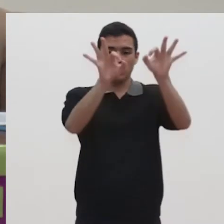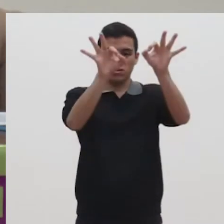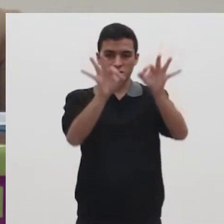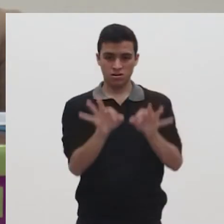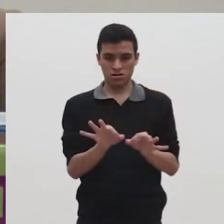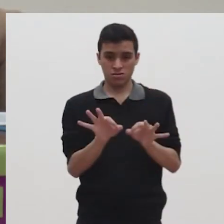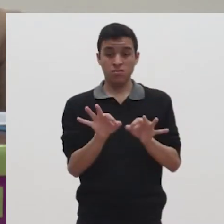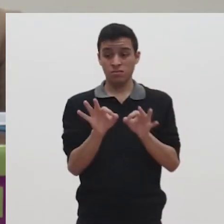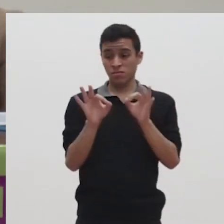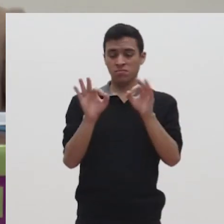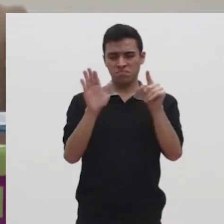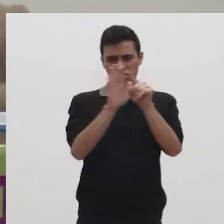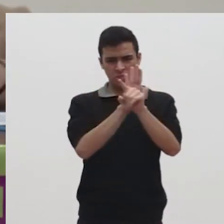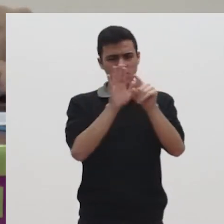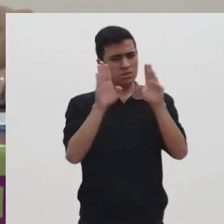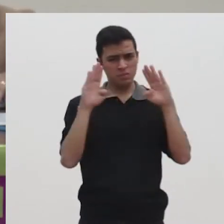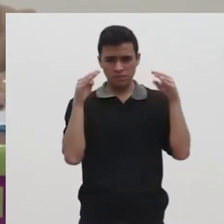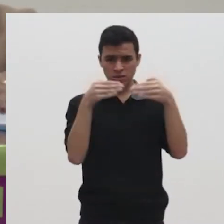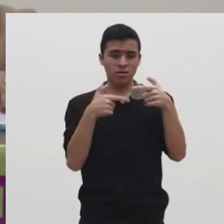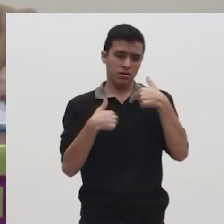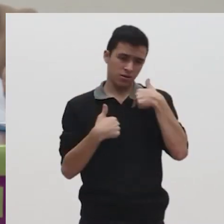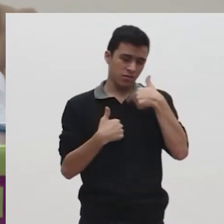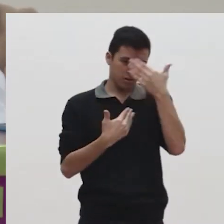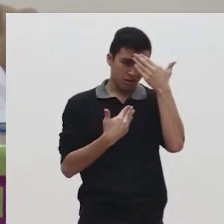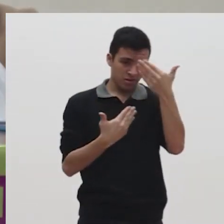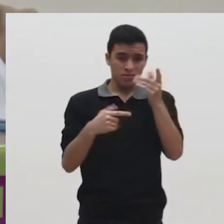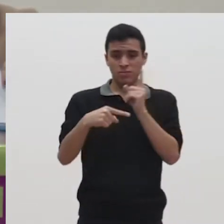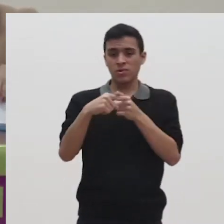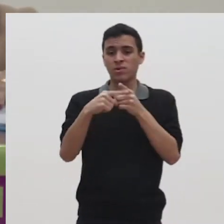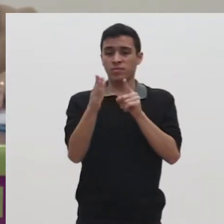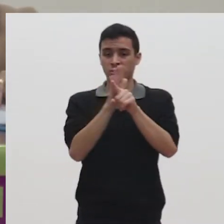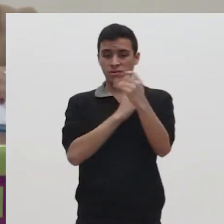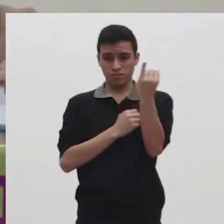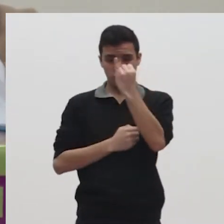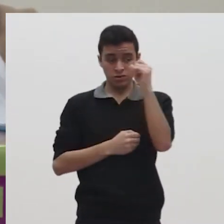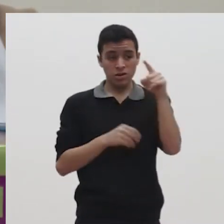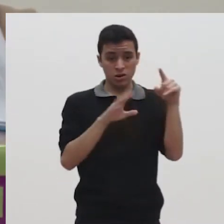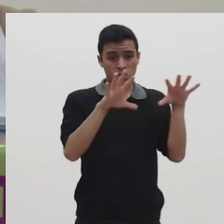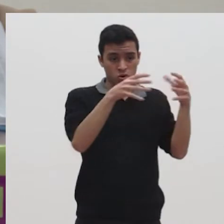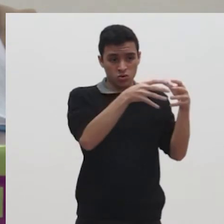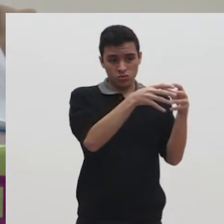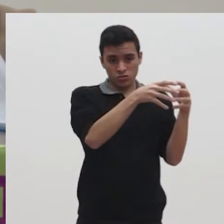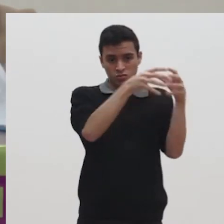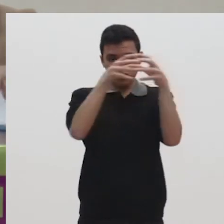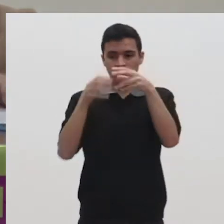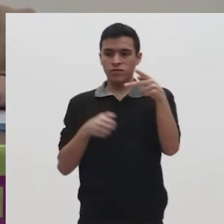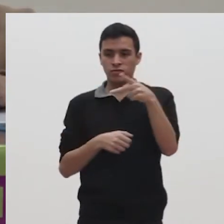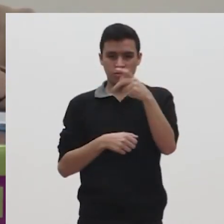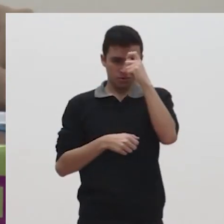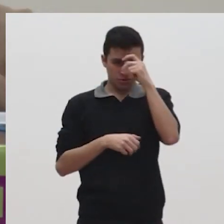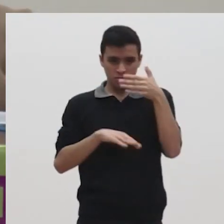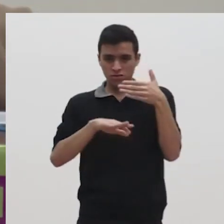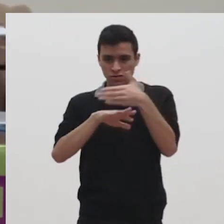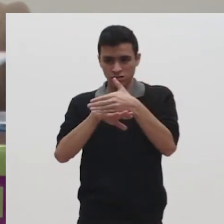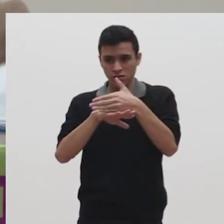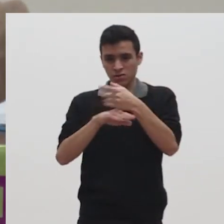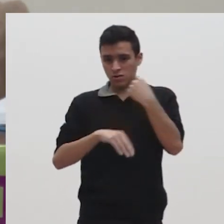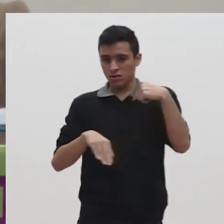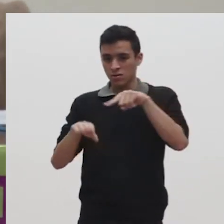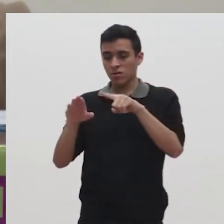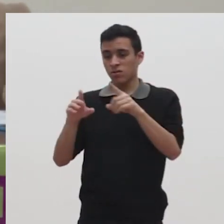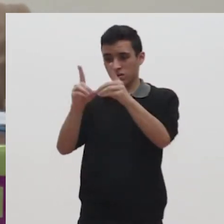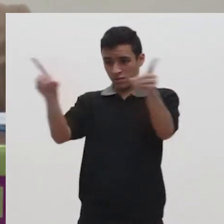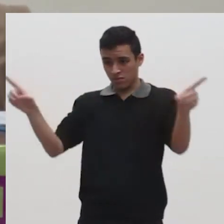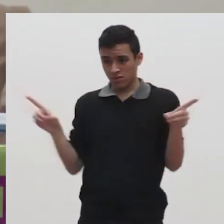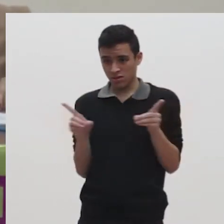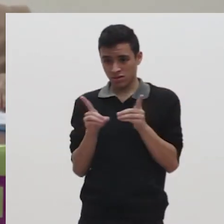certa. Nessa pergunta específica, que é uma pergunta que eu agradeço, porque é uma pergunta importante. Nós estivemos lá, o professor André estava junto, nós fomos lá no